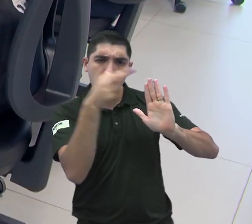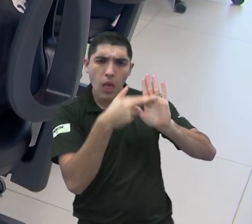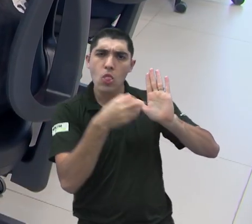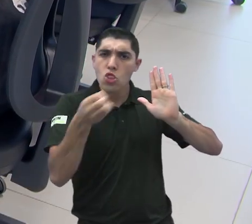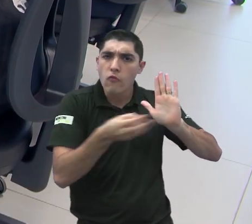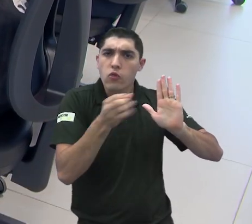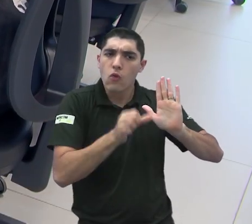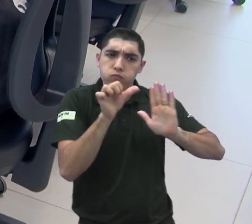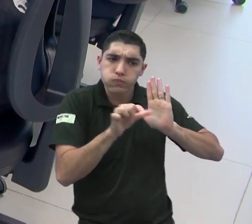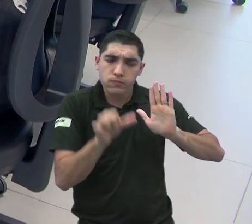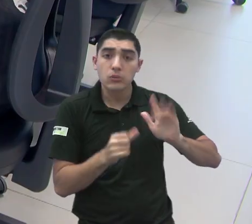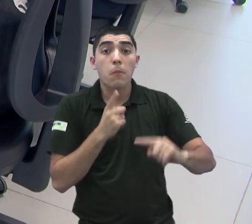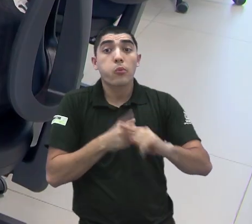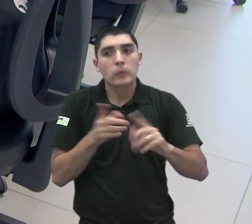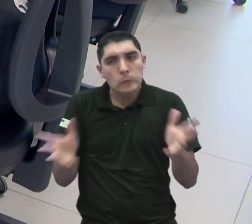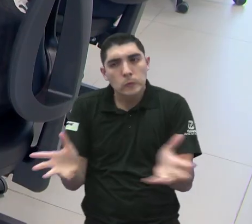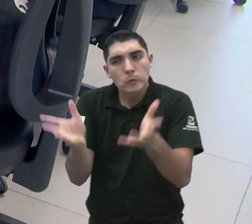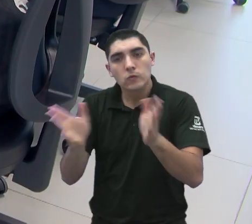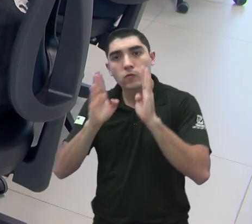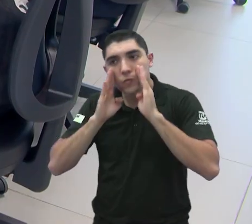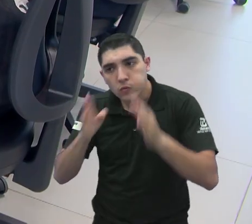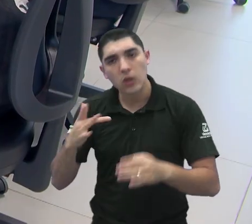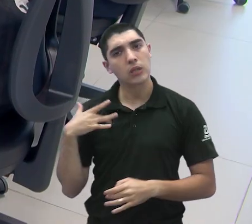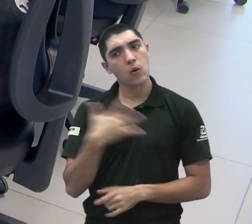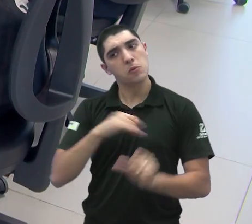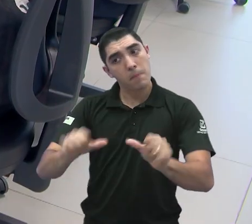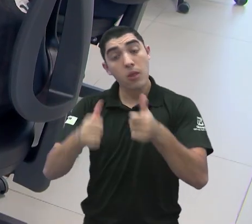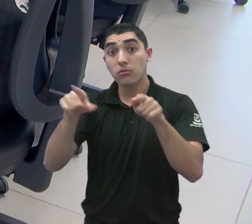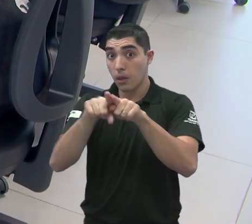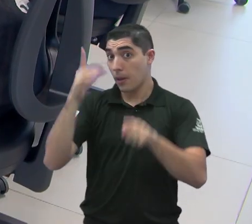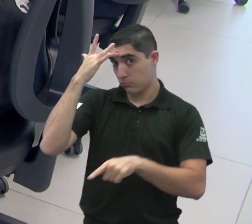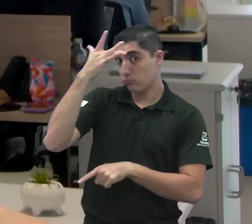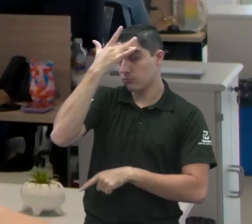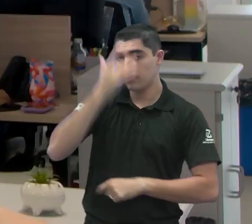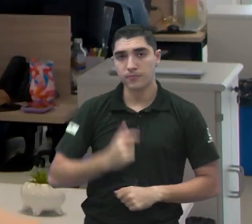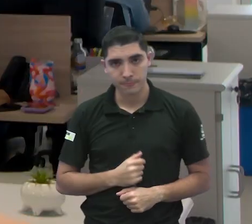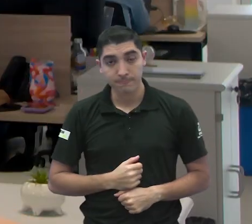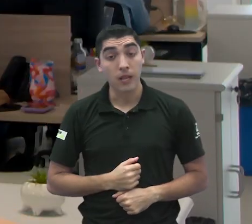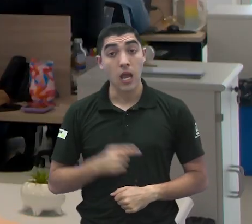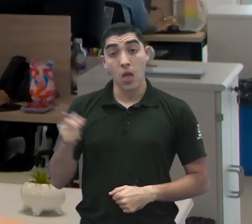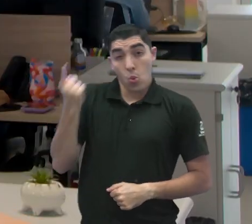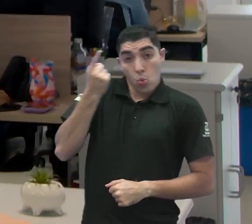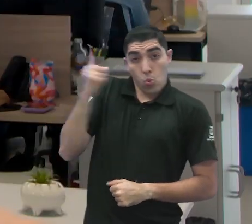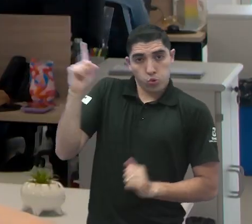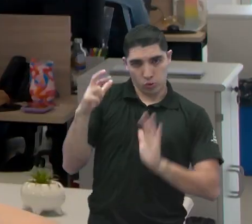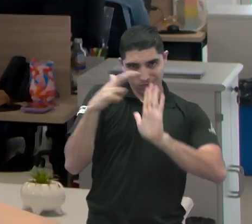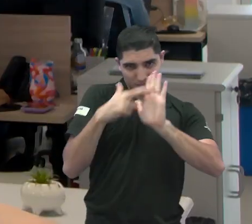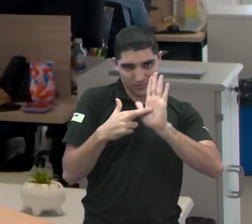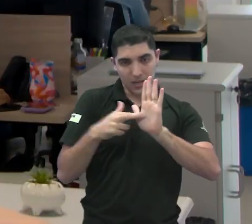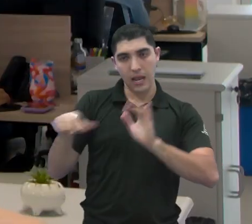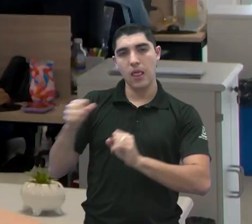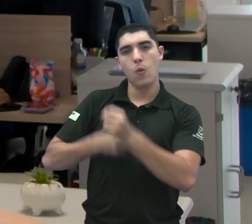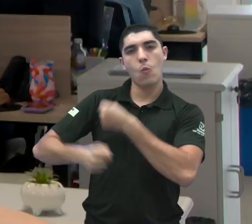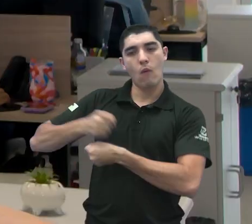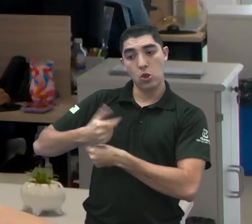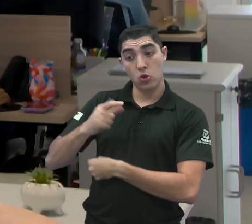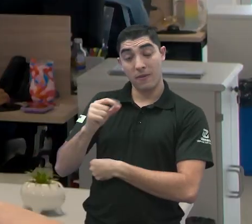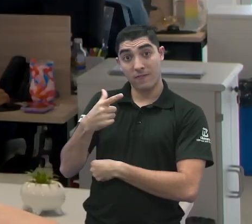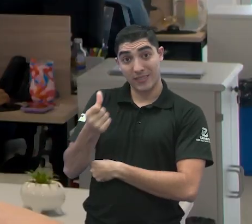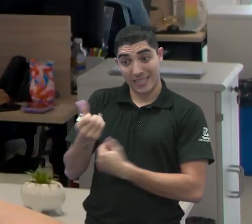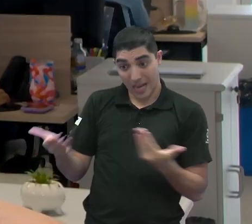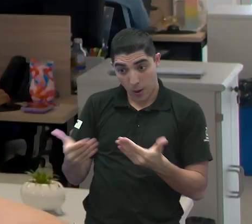para abranger uma maior gama de cuidados, incluindo a saúde mental. A última revisão da norma, que passa a vigorar a partir de